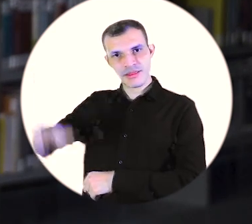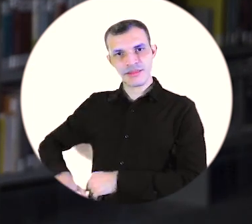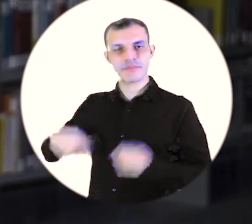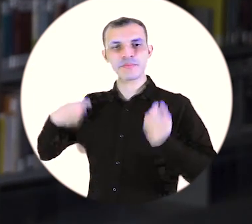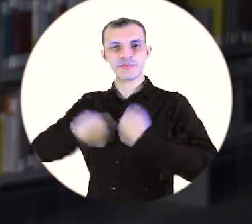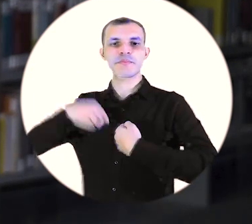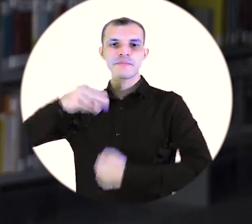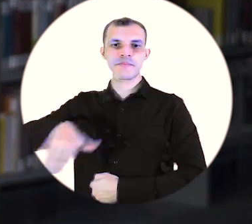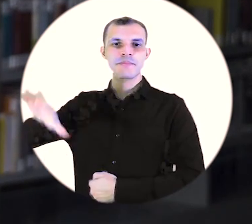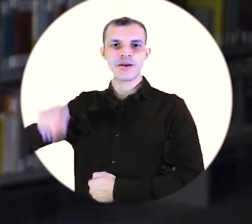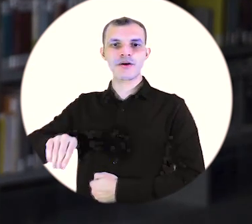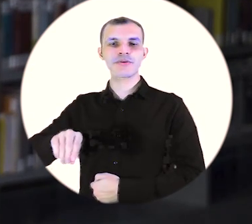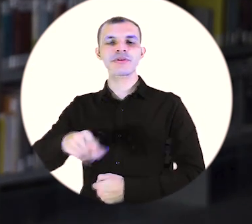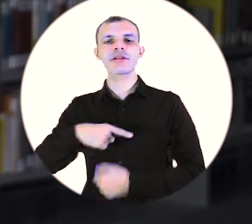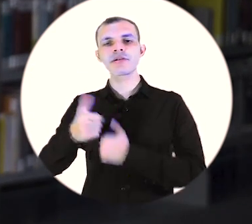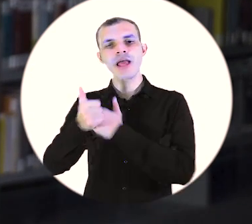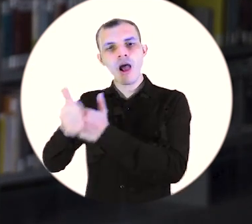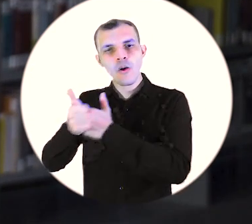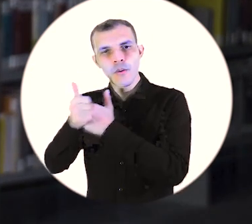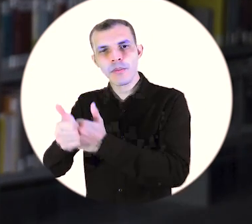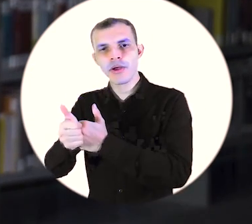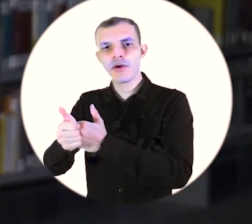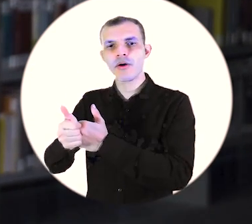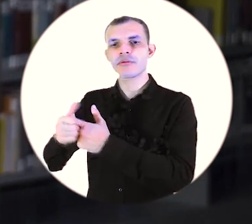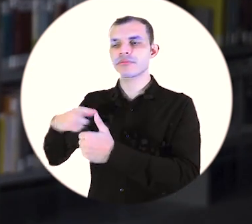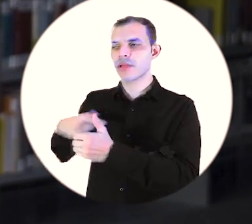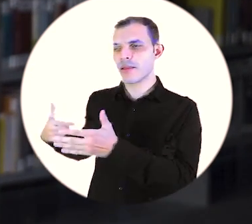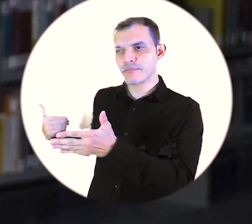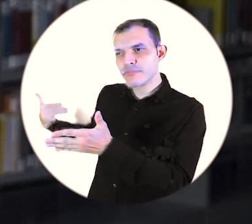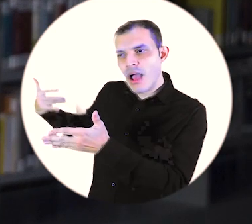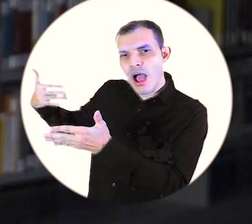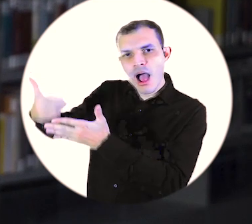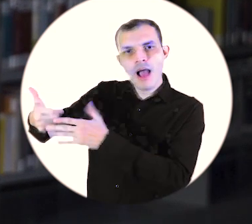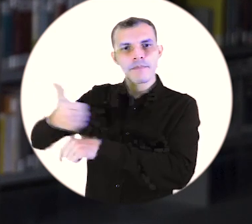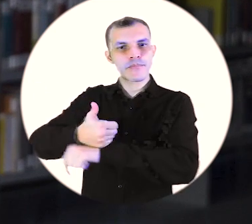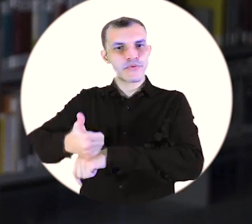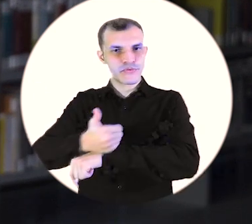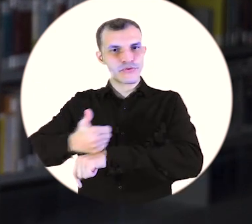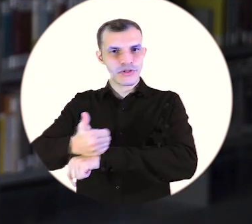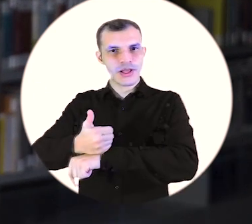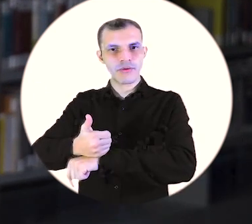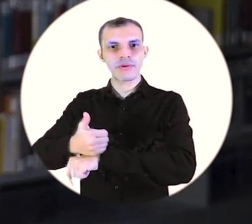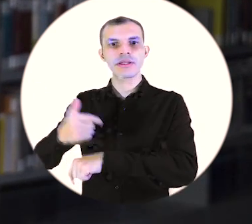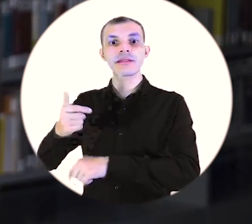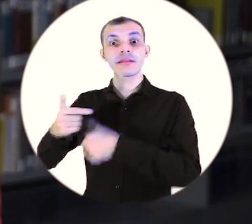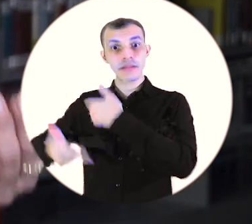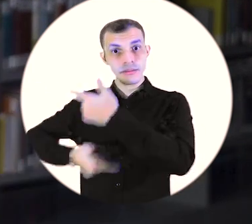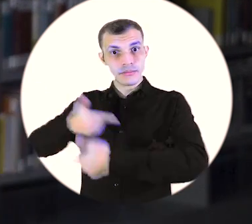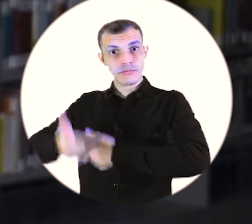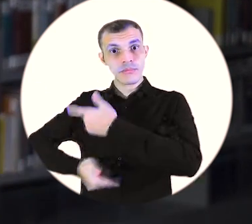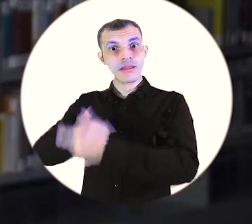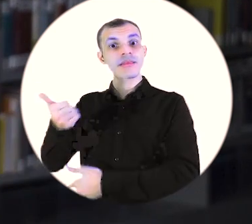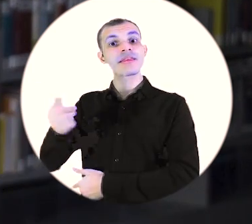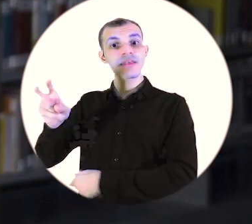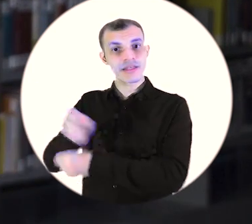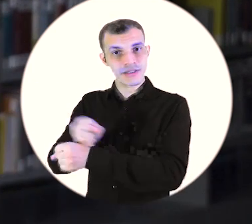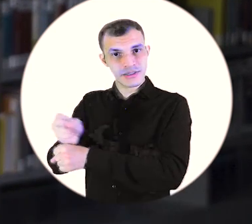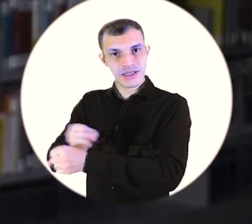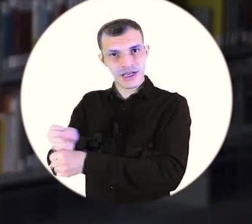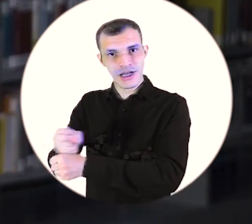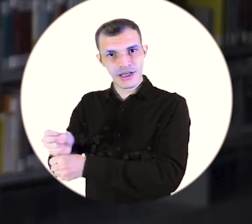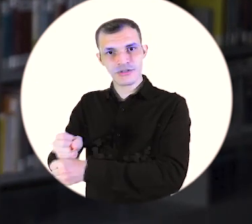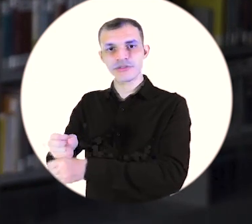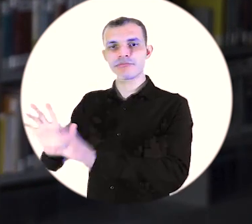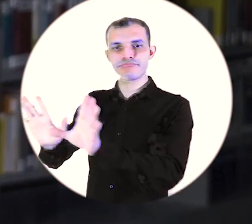do STJ. Na ocasião, ele pontuou a trajetória de sucesso do magistrado, que deixou o colegiado do